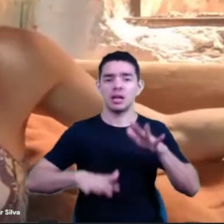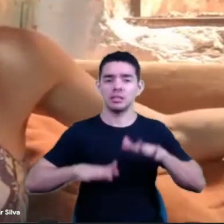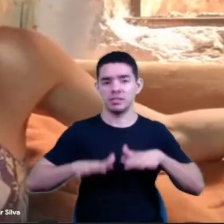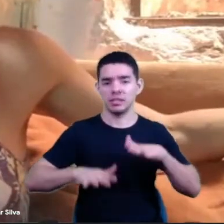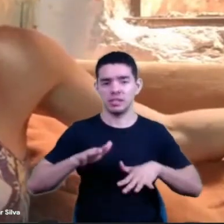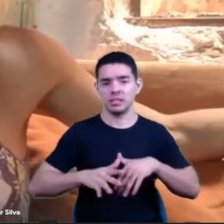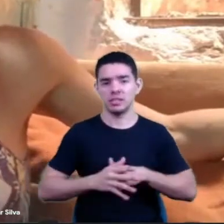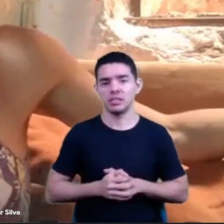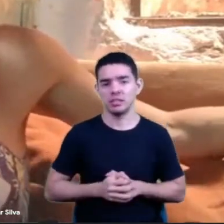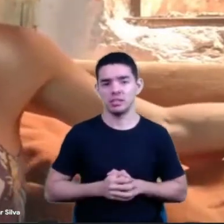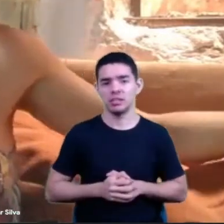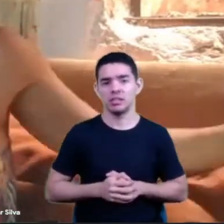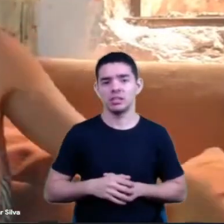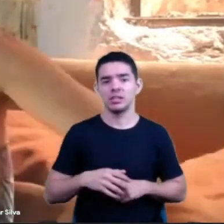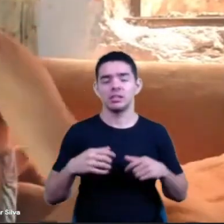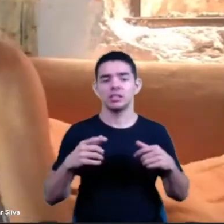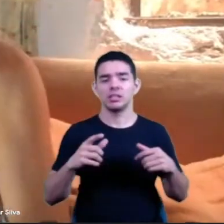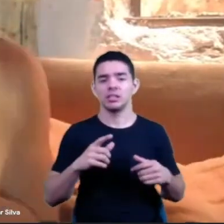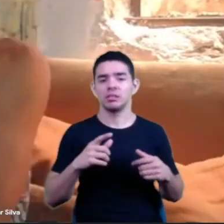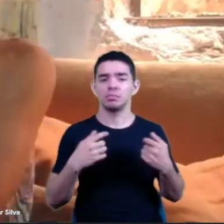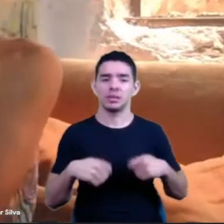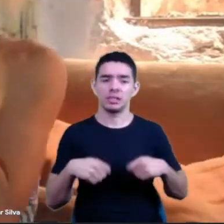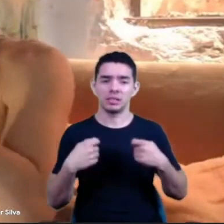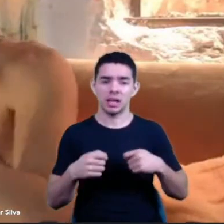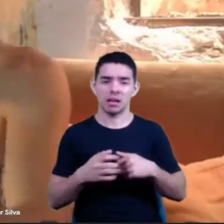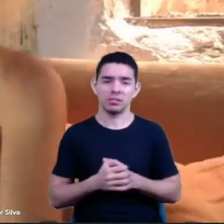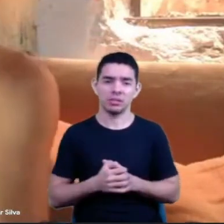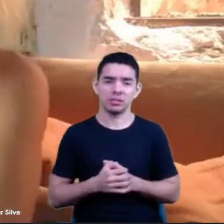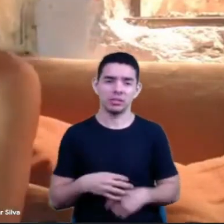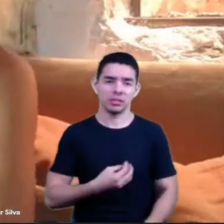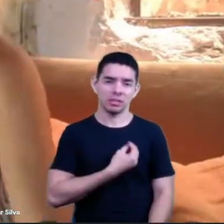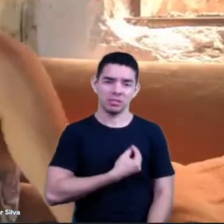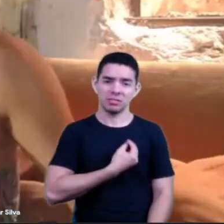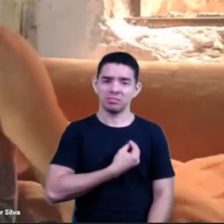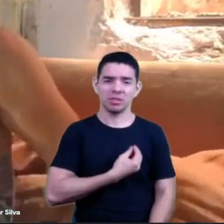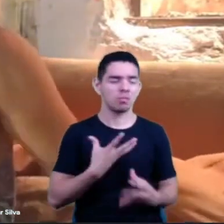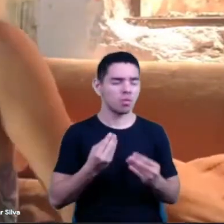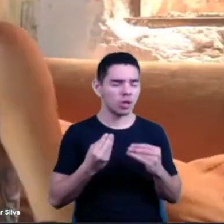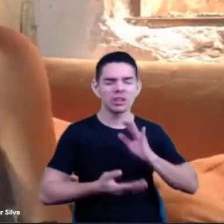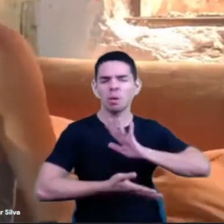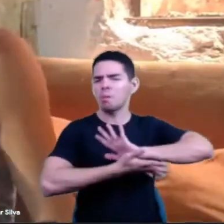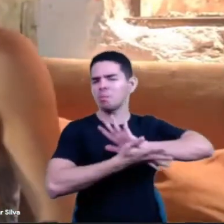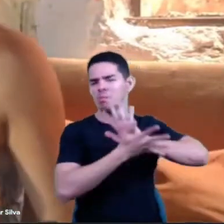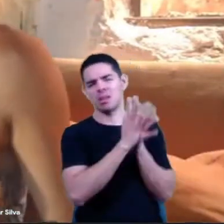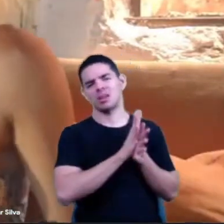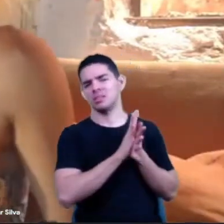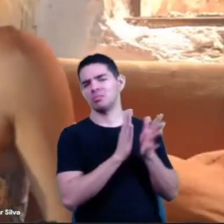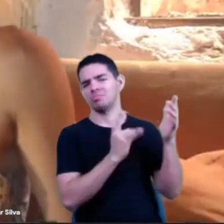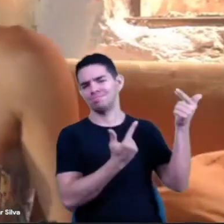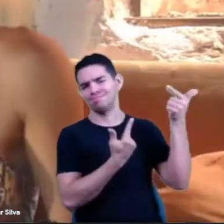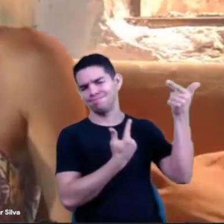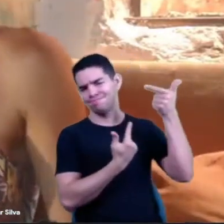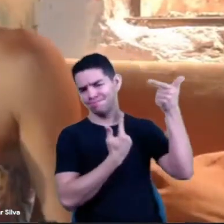vezes tinha que passar por muita coisa, muita humilhação, né, para poder